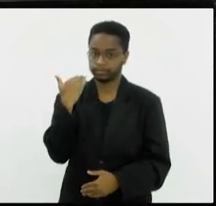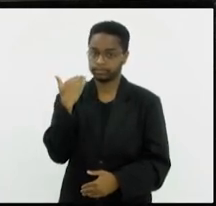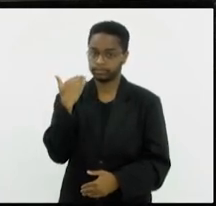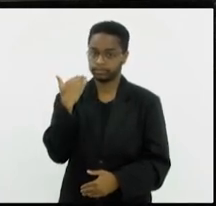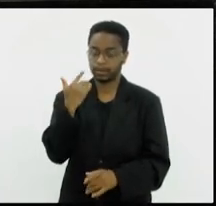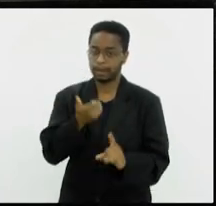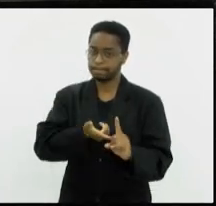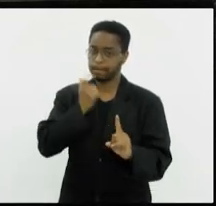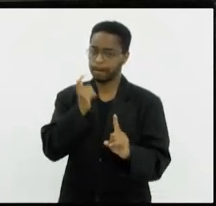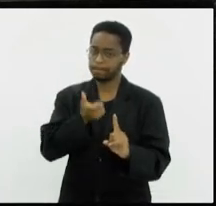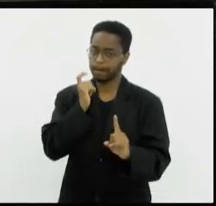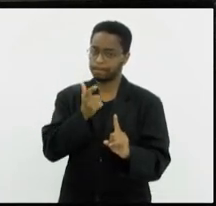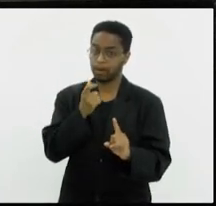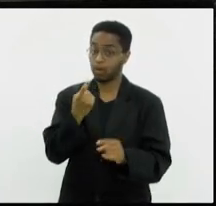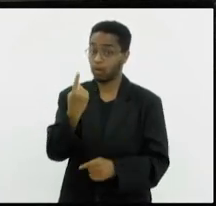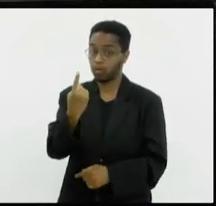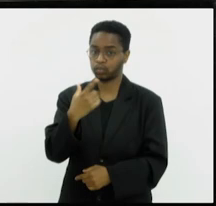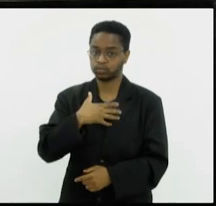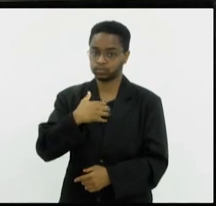executados e um